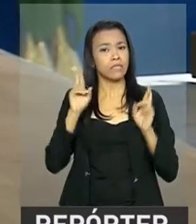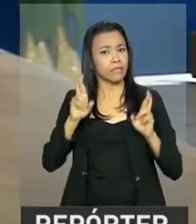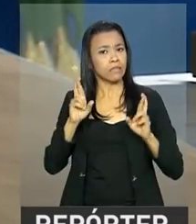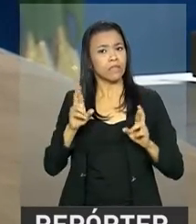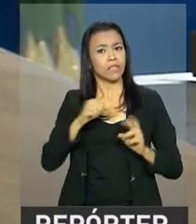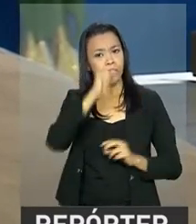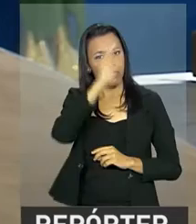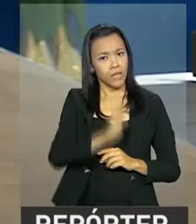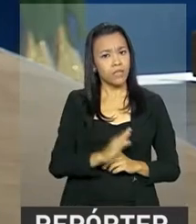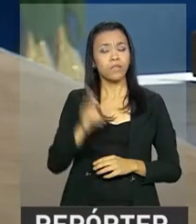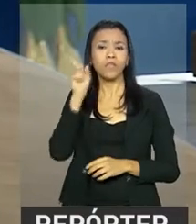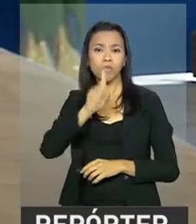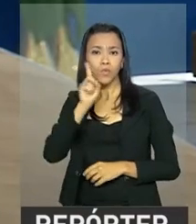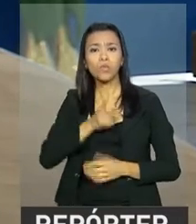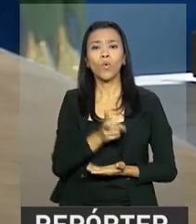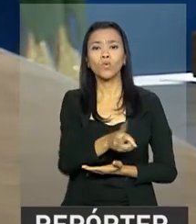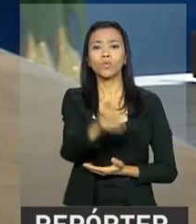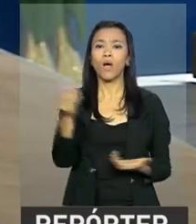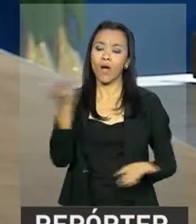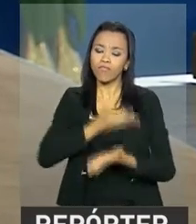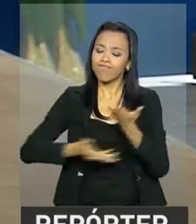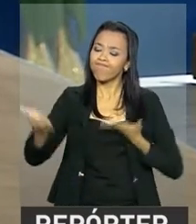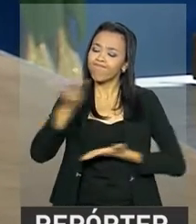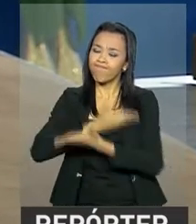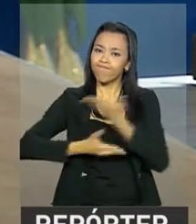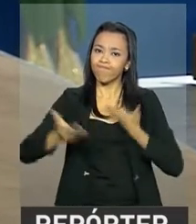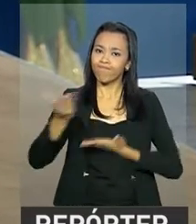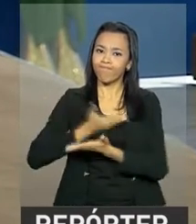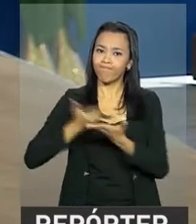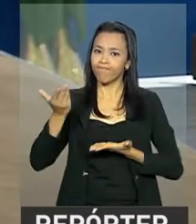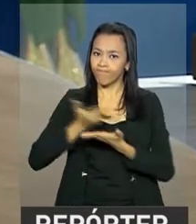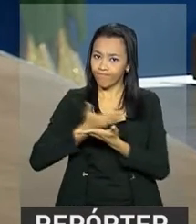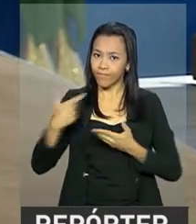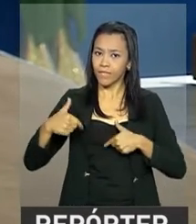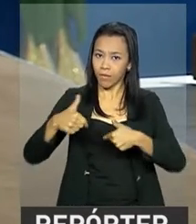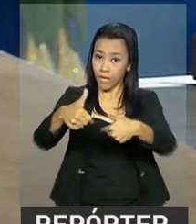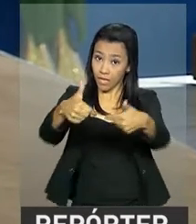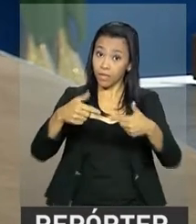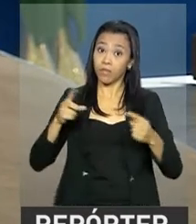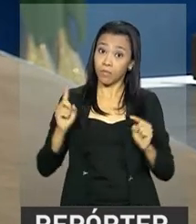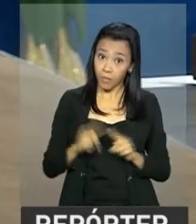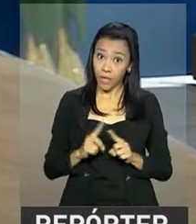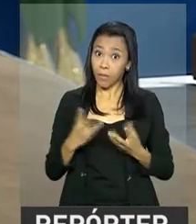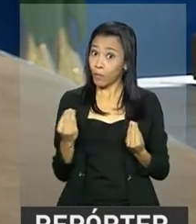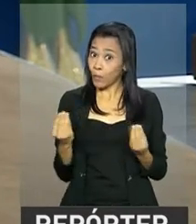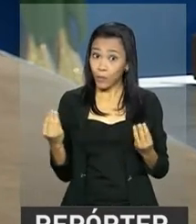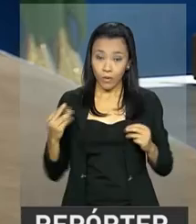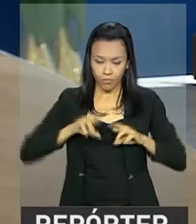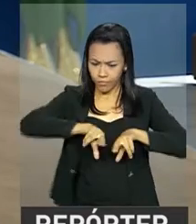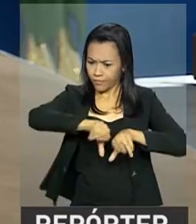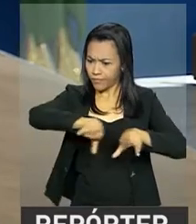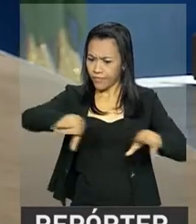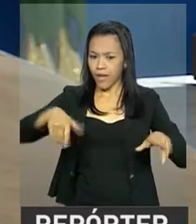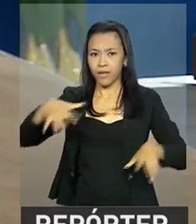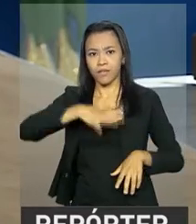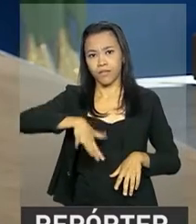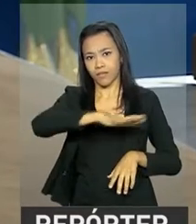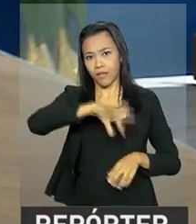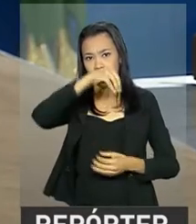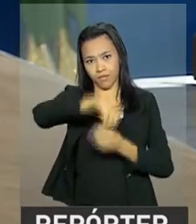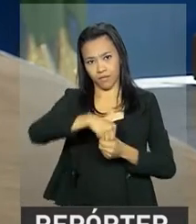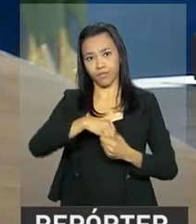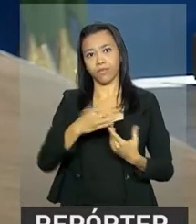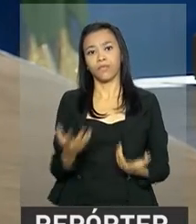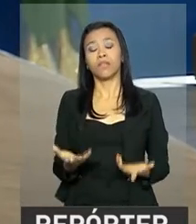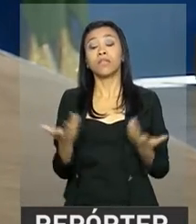e estados unidos possam continuar trabalhando conjuntamente pois as relações entre os dois países são intensas e muito diversificadas lembrando que o presidente